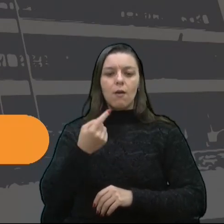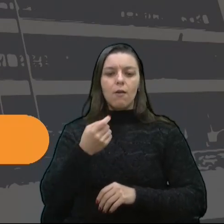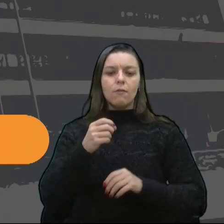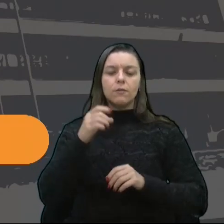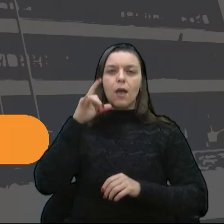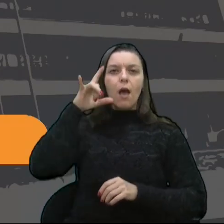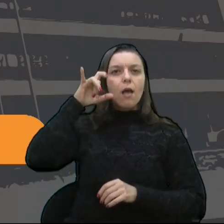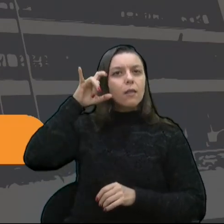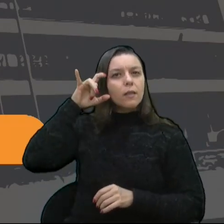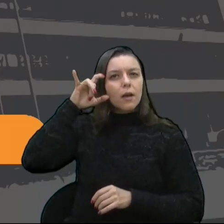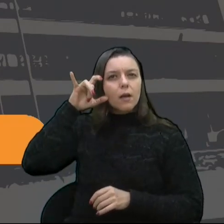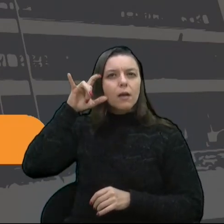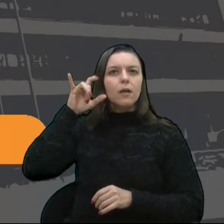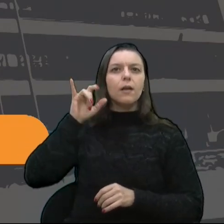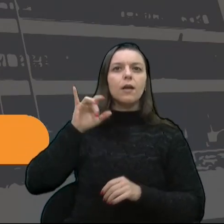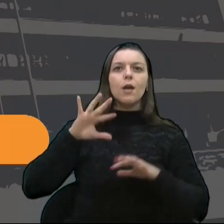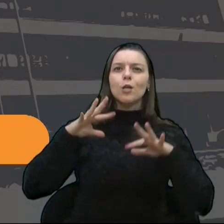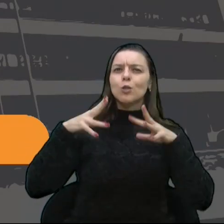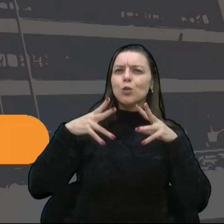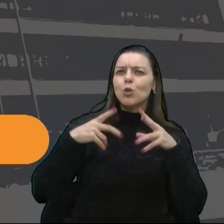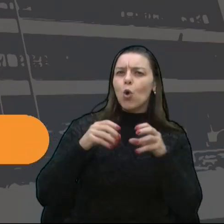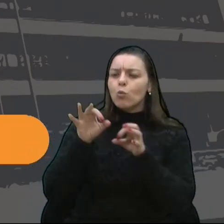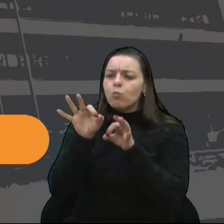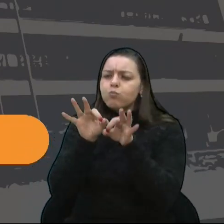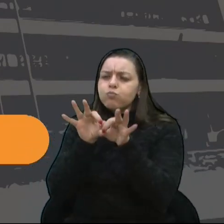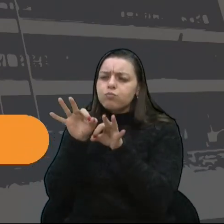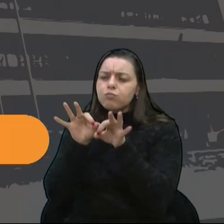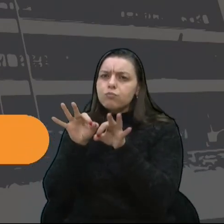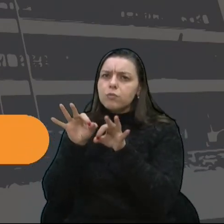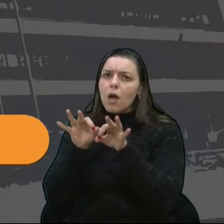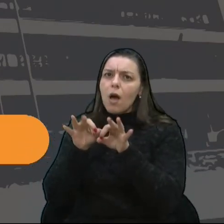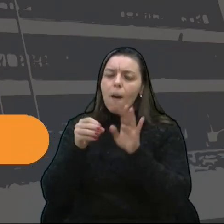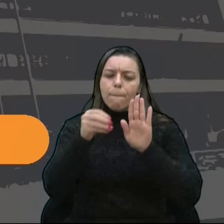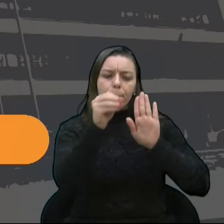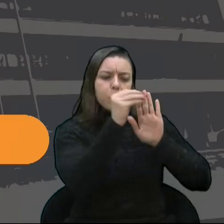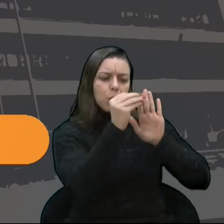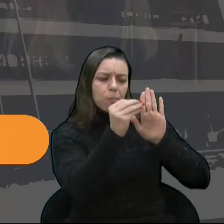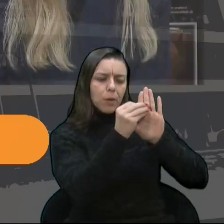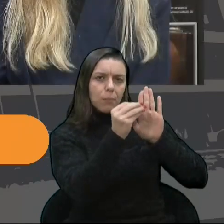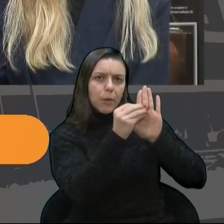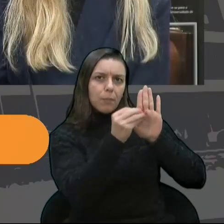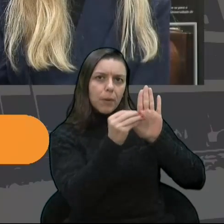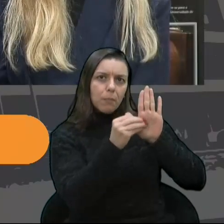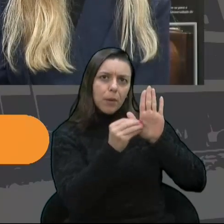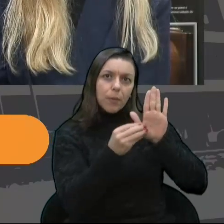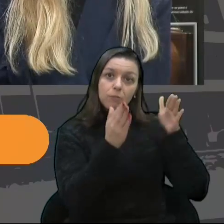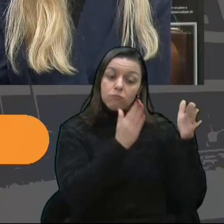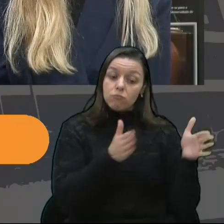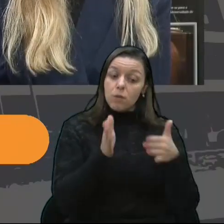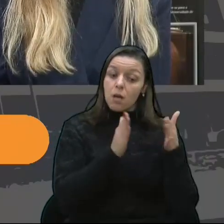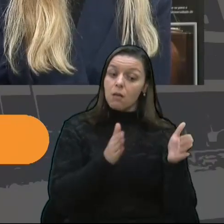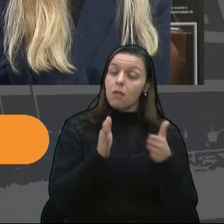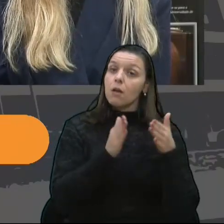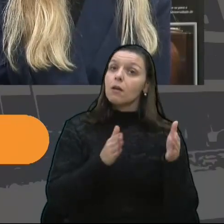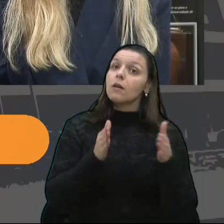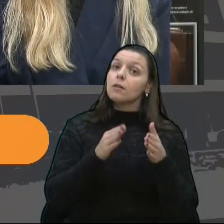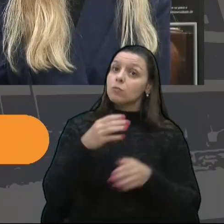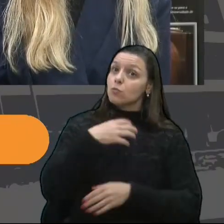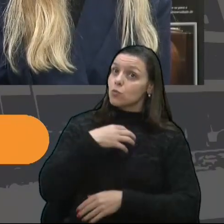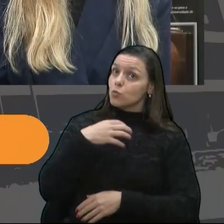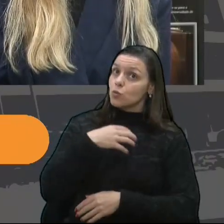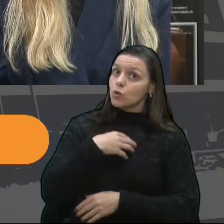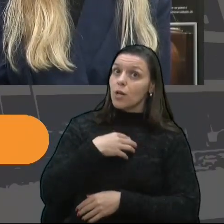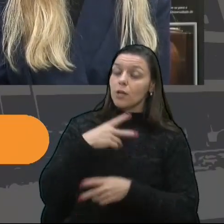todo coordenadinho, com as postagens todas sequenciais, estavam fazendo um layout do jeito deles, com